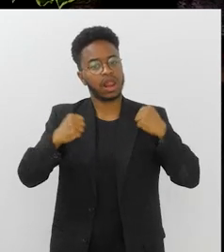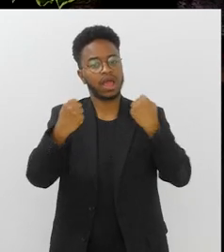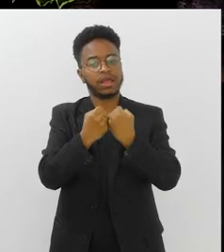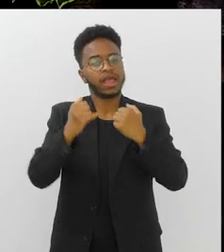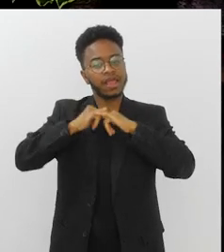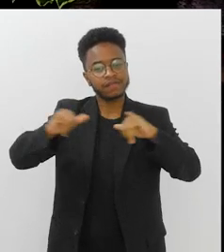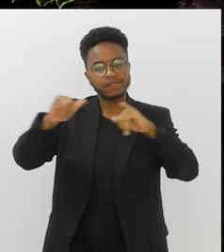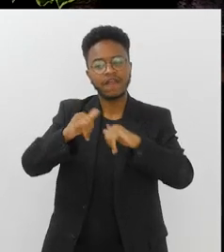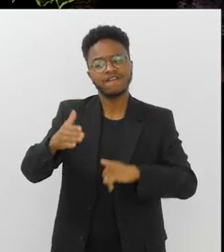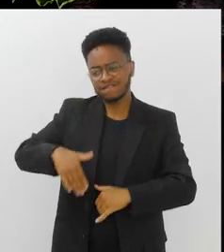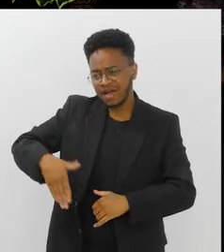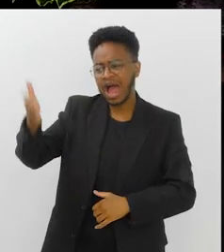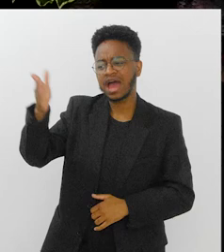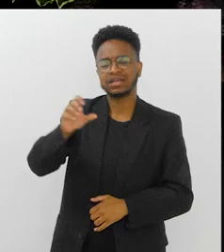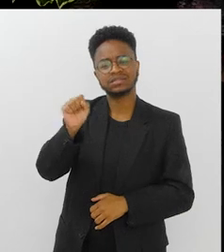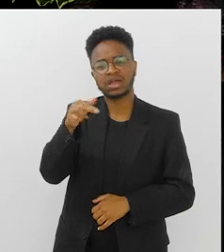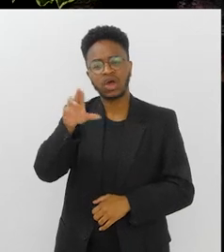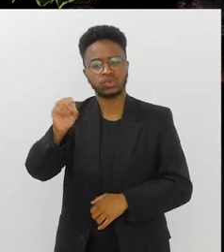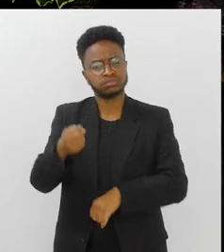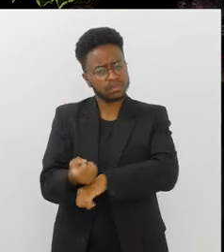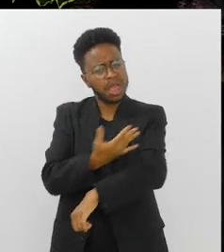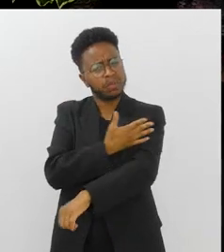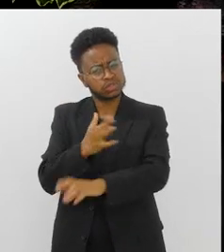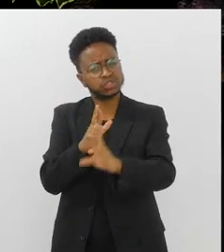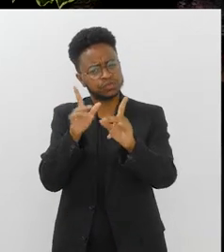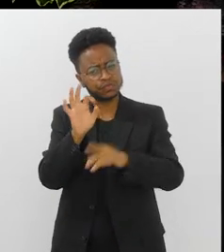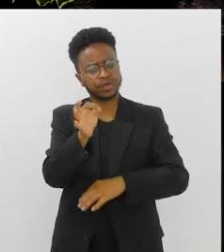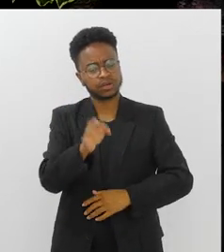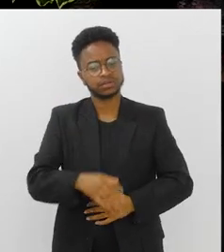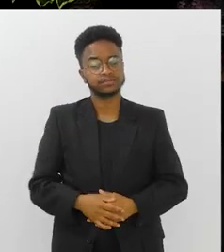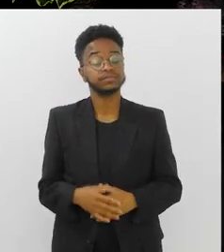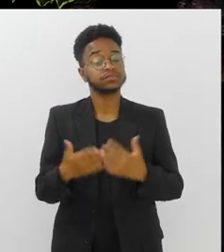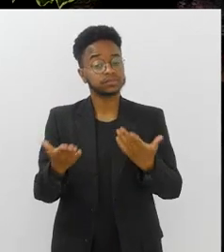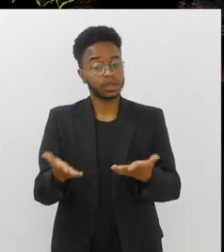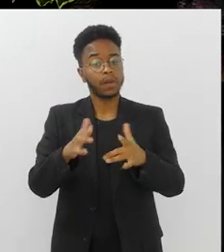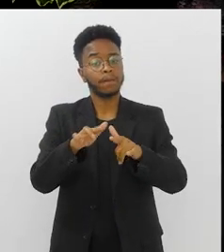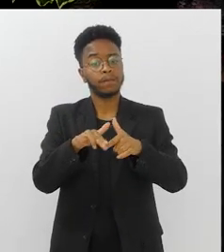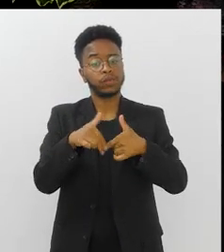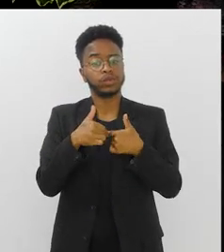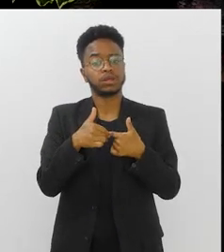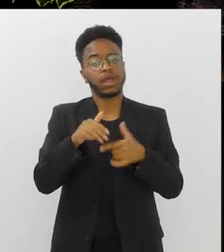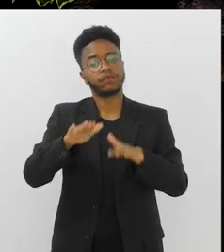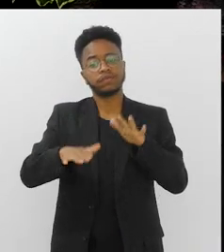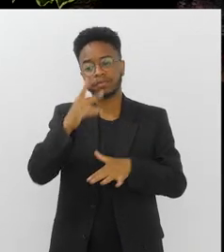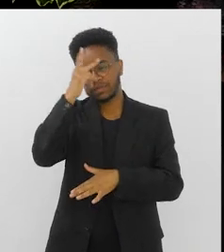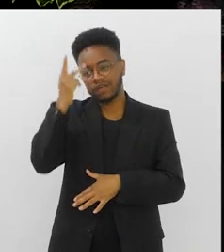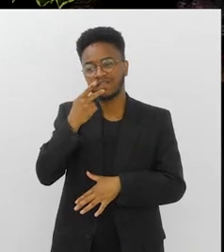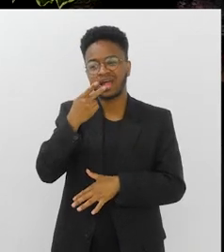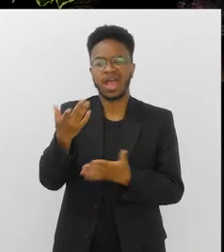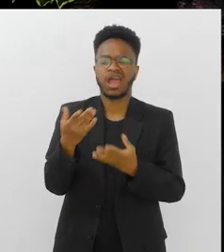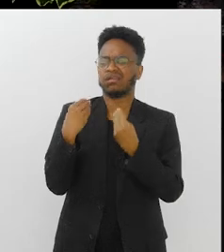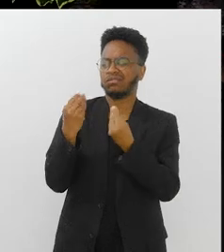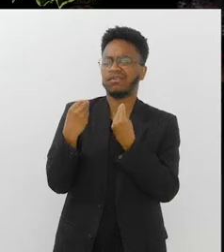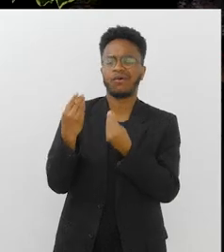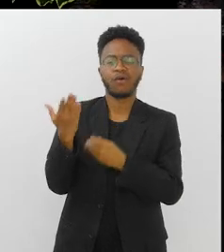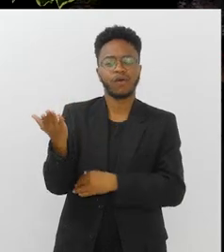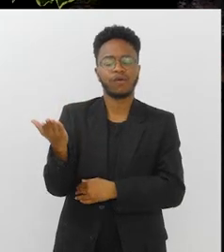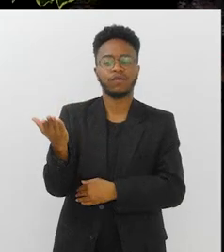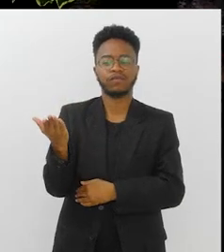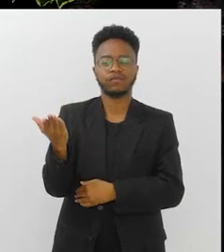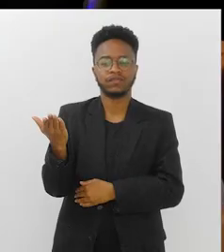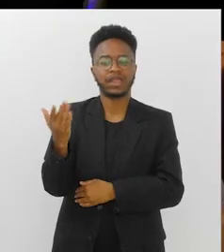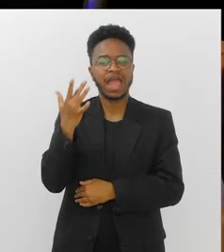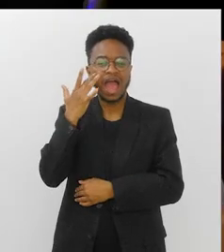sabe gritando vai Sant vai é uma emoção diferente então então por isso que eu né Às vezes o pessoal fala P que isso você